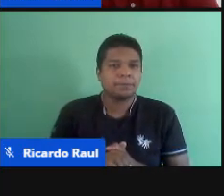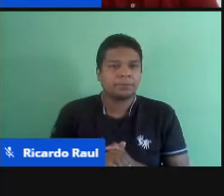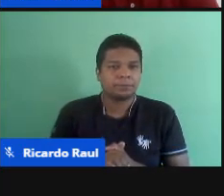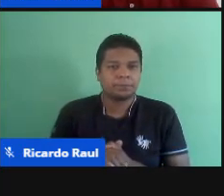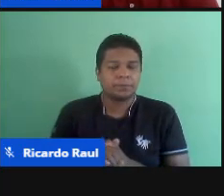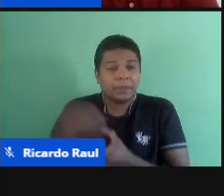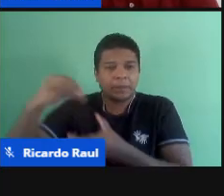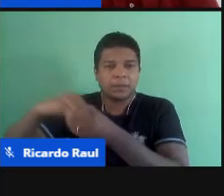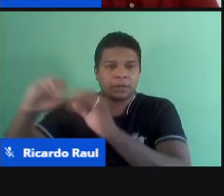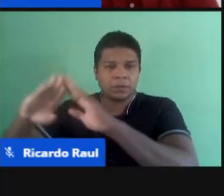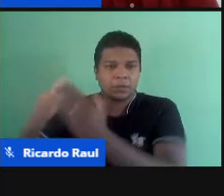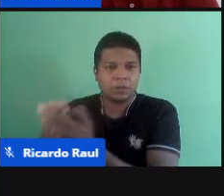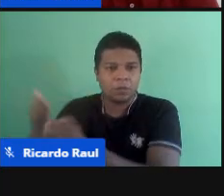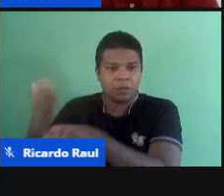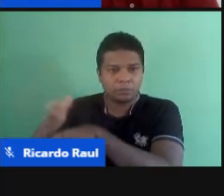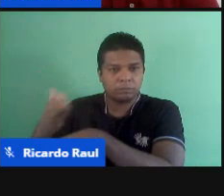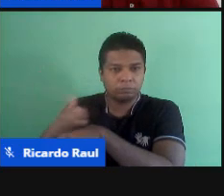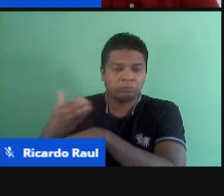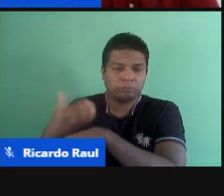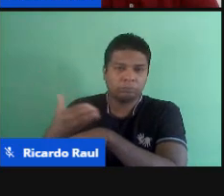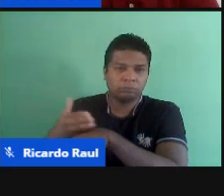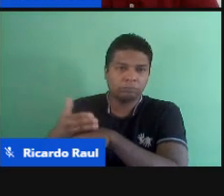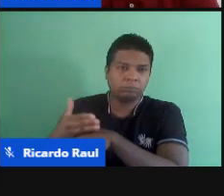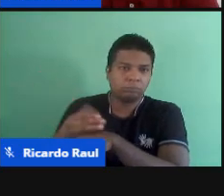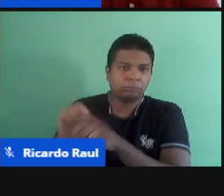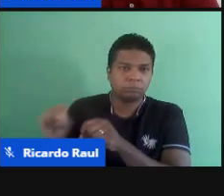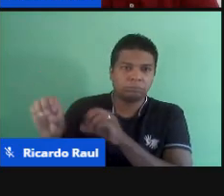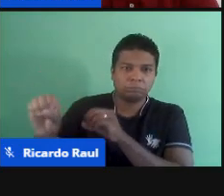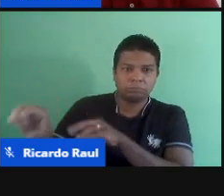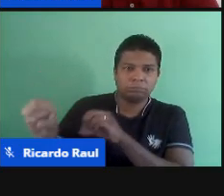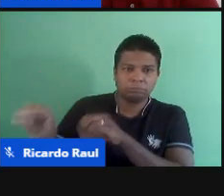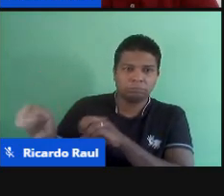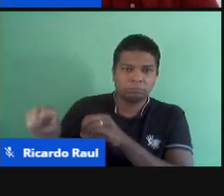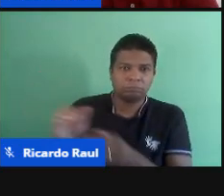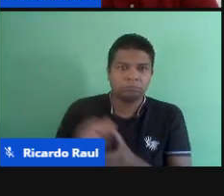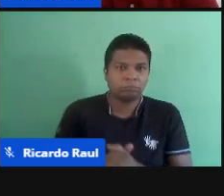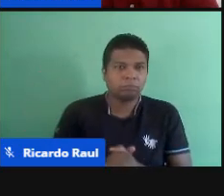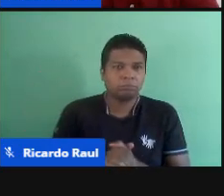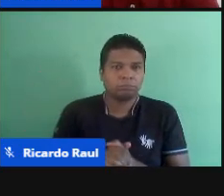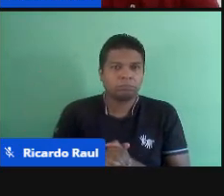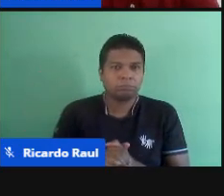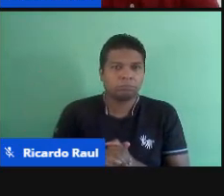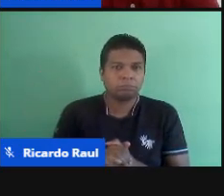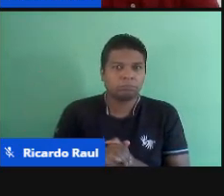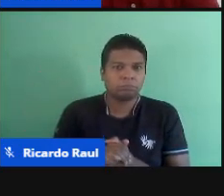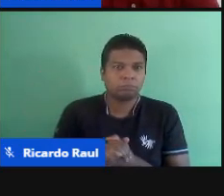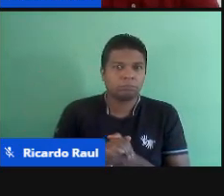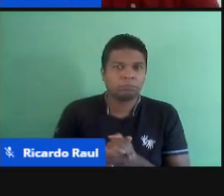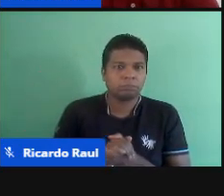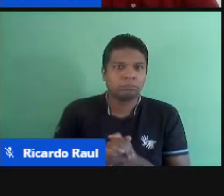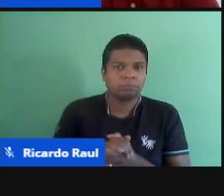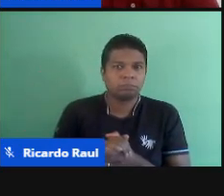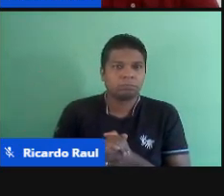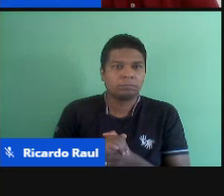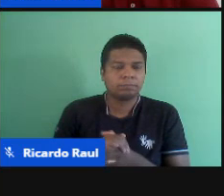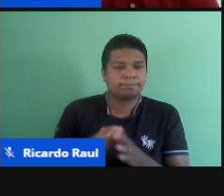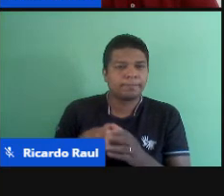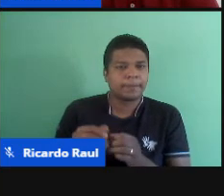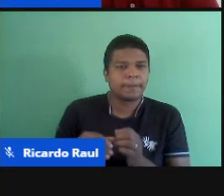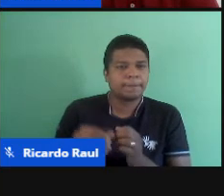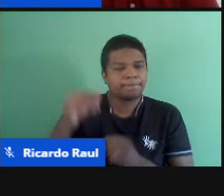na escola, porque ele era educacional, ele era de forma sistemática e se evitava a